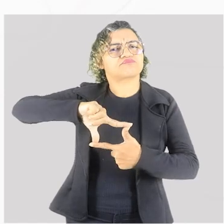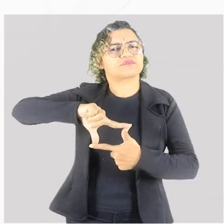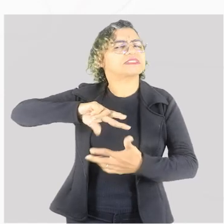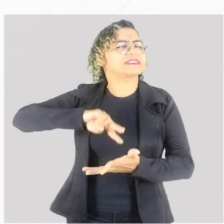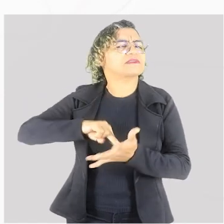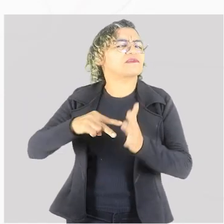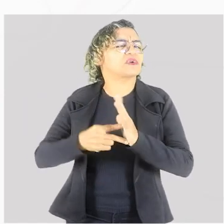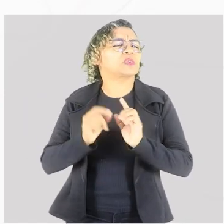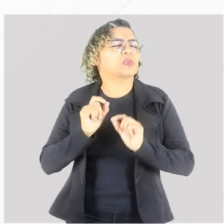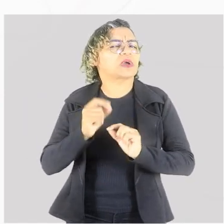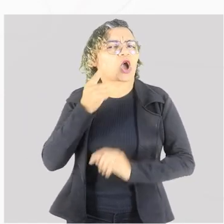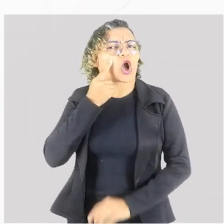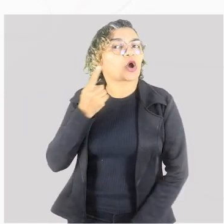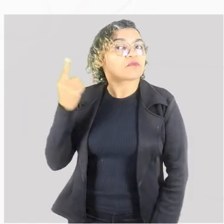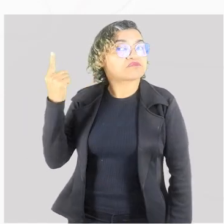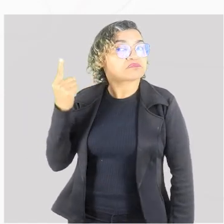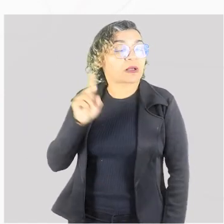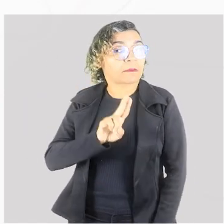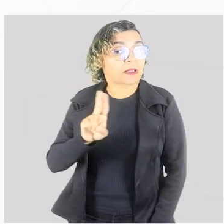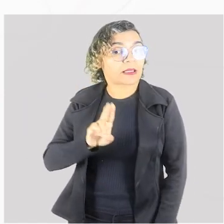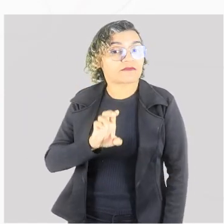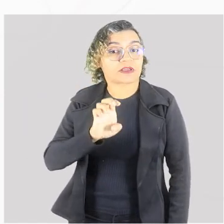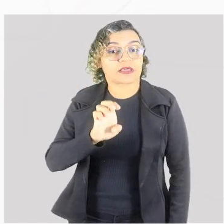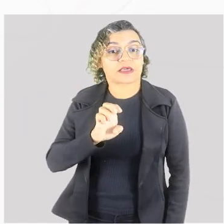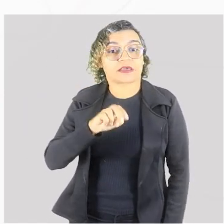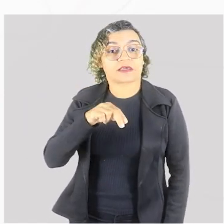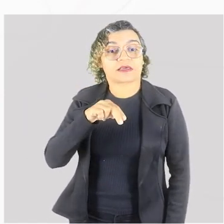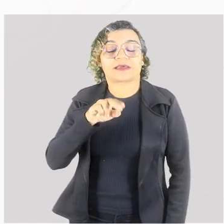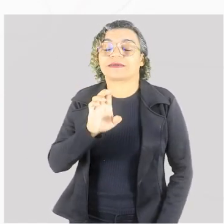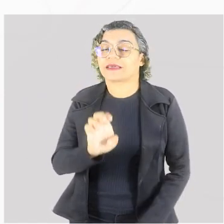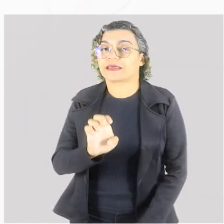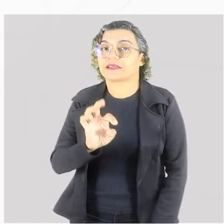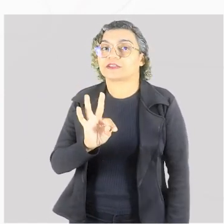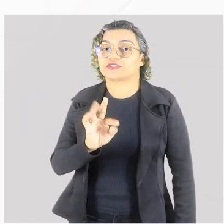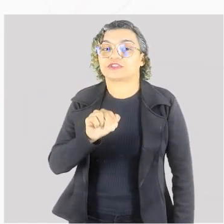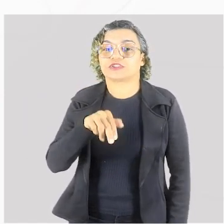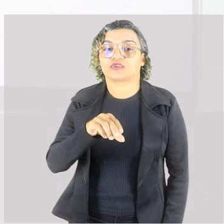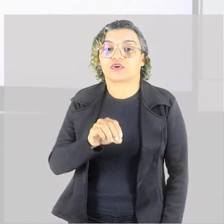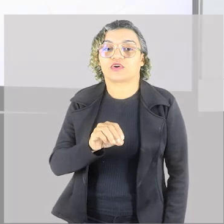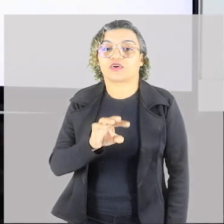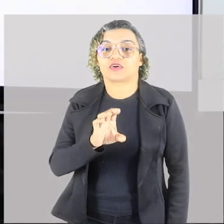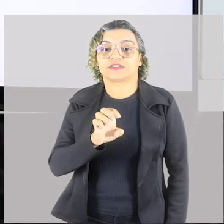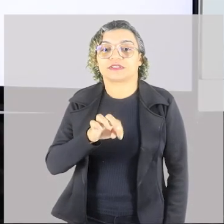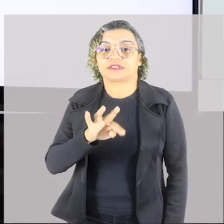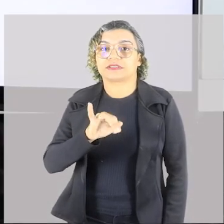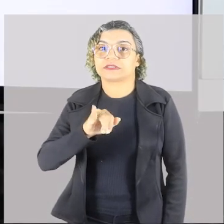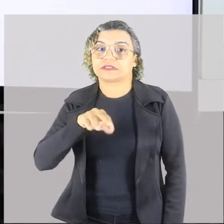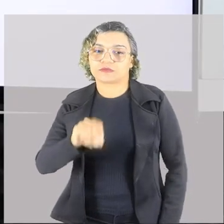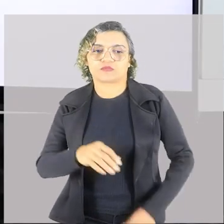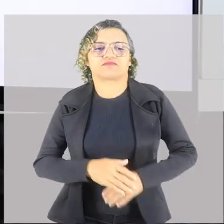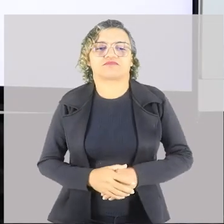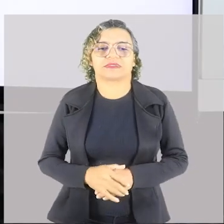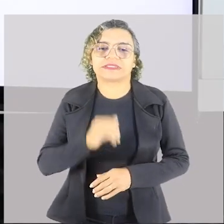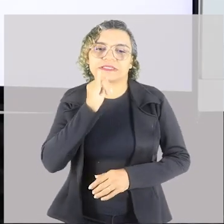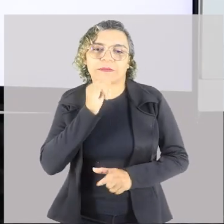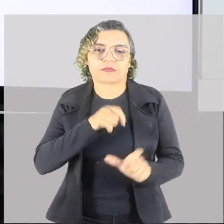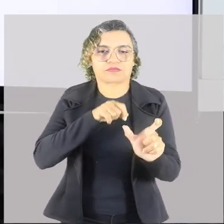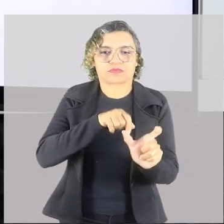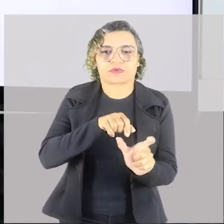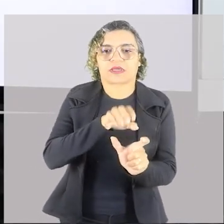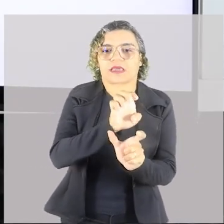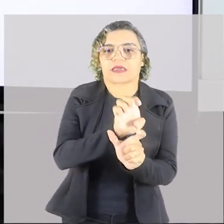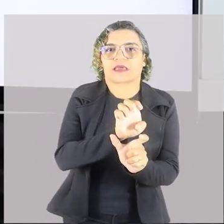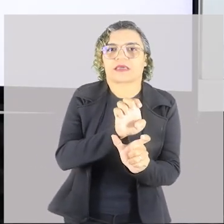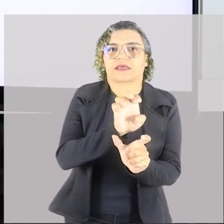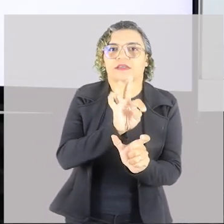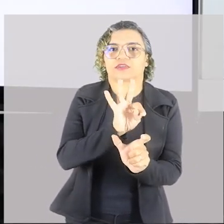etnocentrismo? A palavra etnocentrismo ela é formada pelo radical etno, que é derivado de etnia,